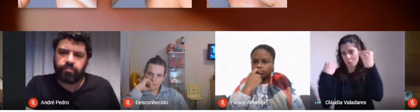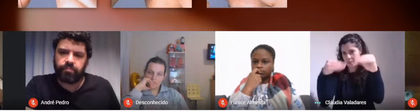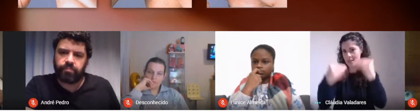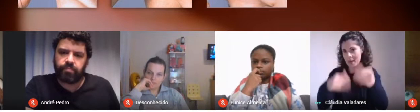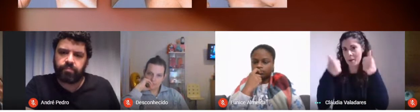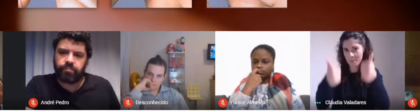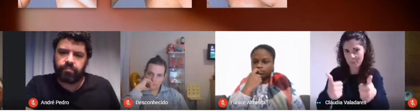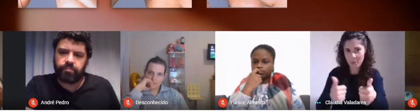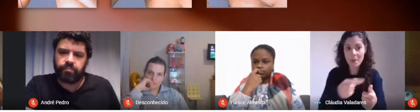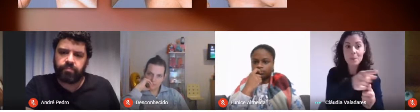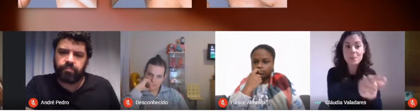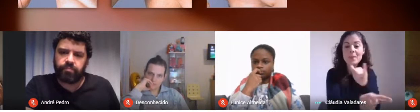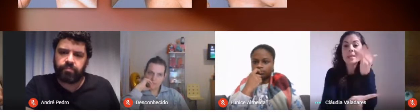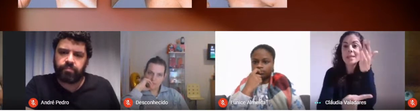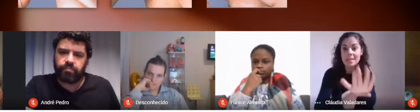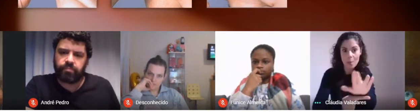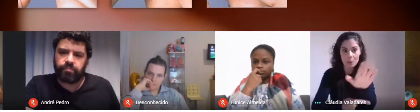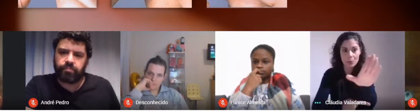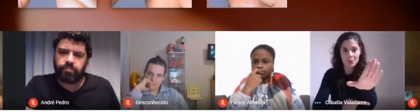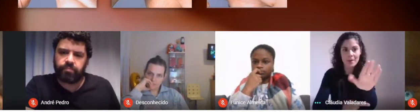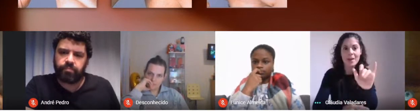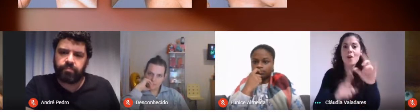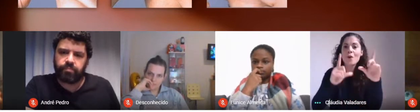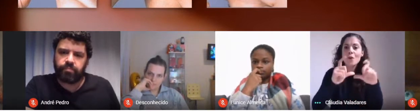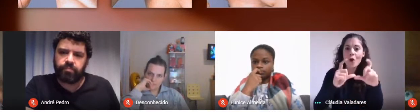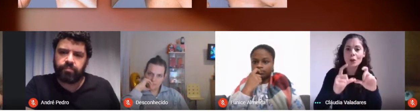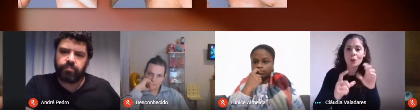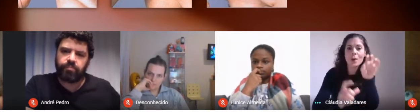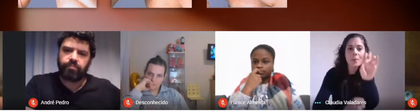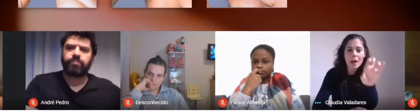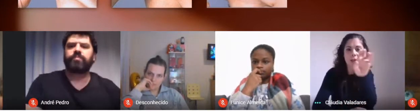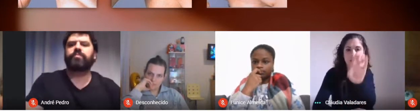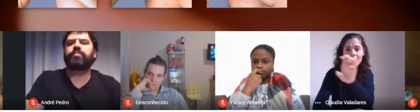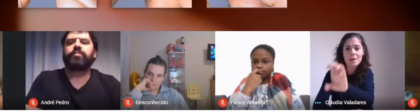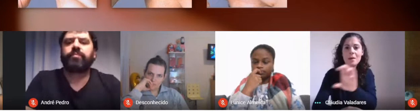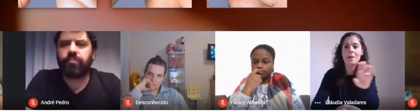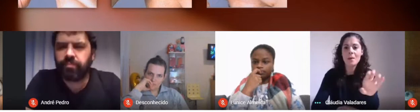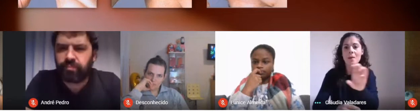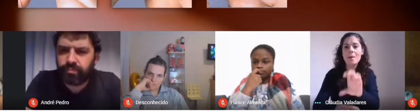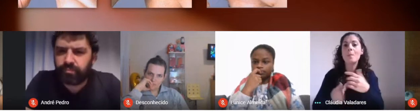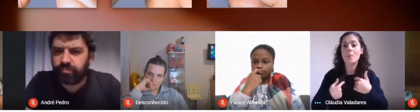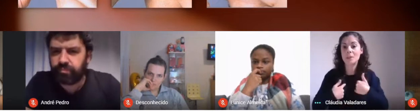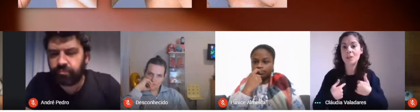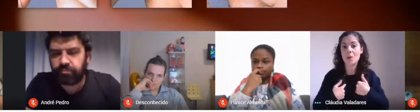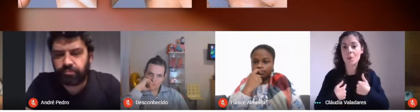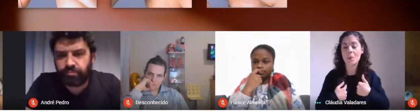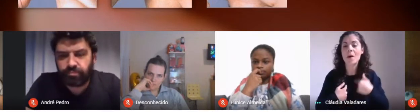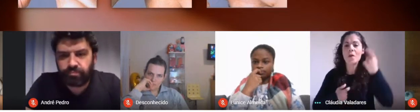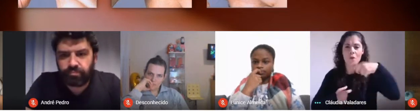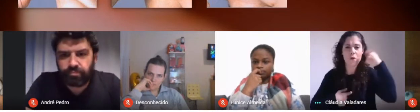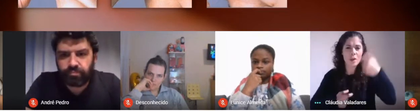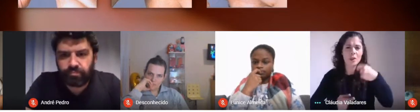Aqui está um exemplo com fotos de como se deve fazer, mas eu acho mais fácil demonstrar através de um vídeo